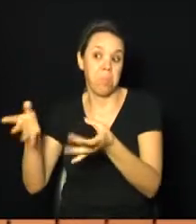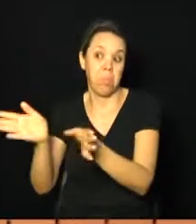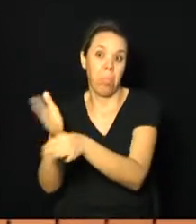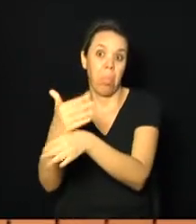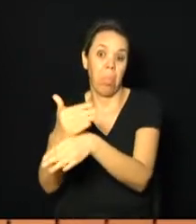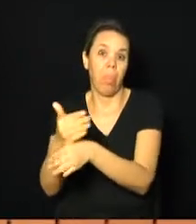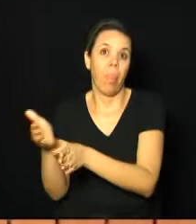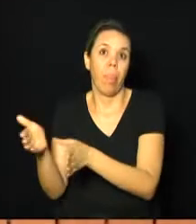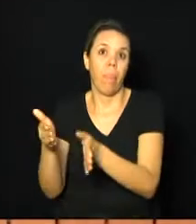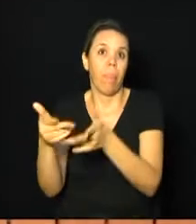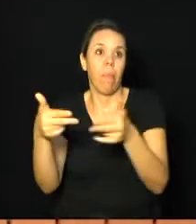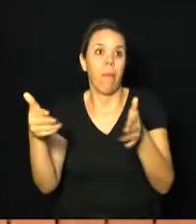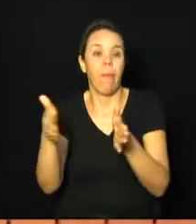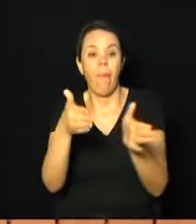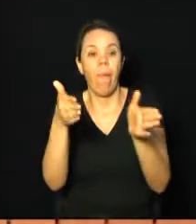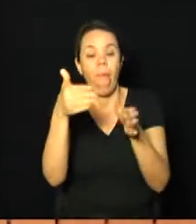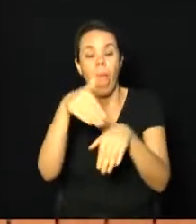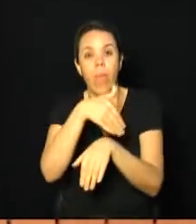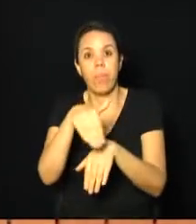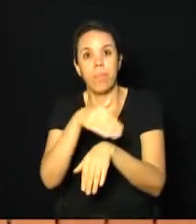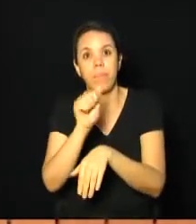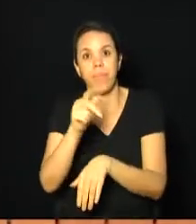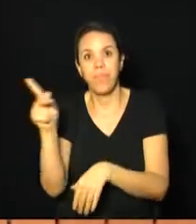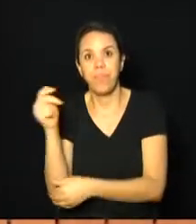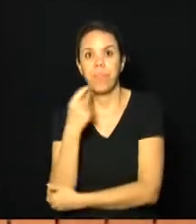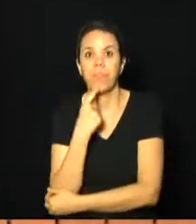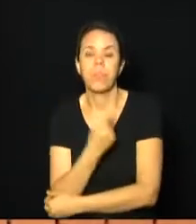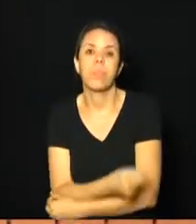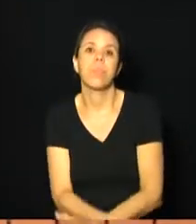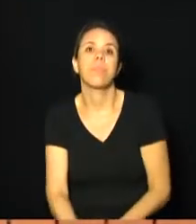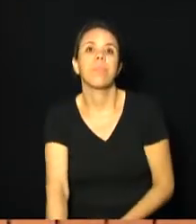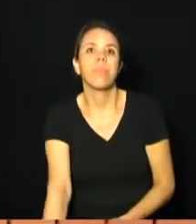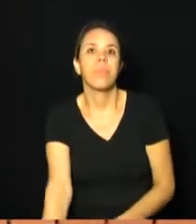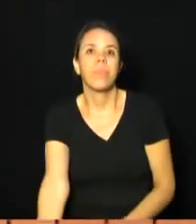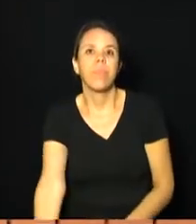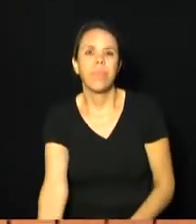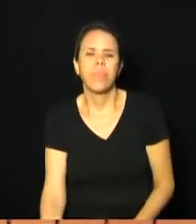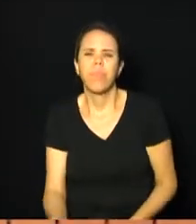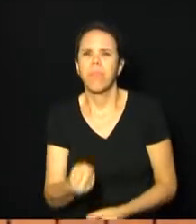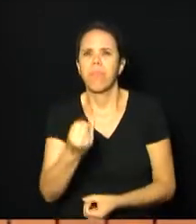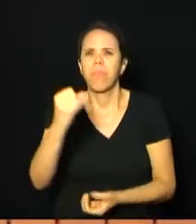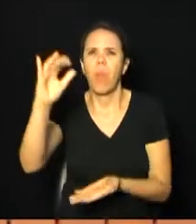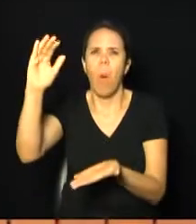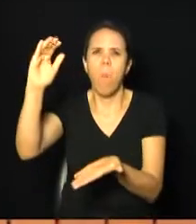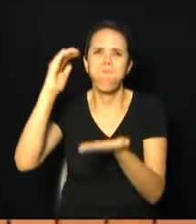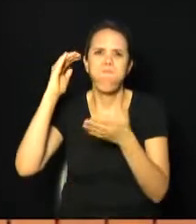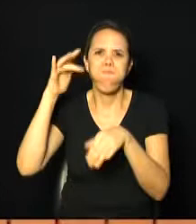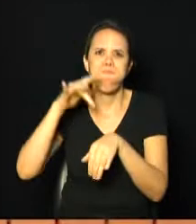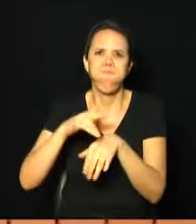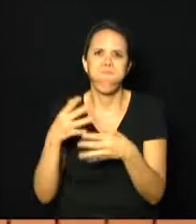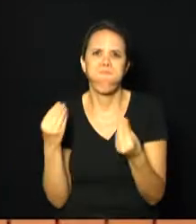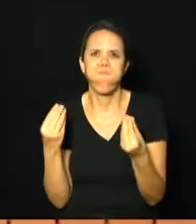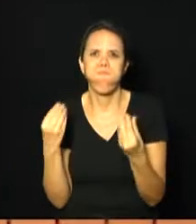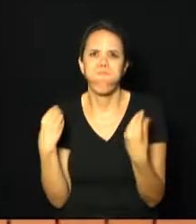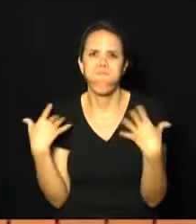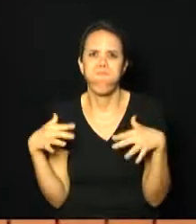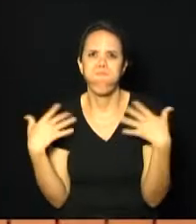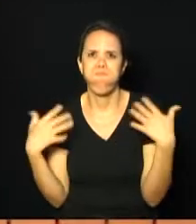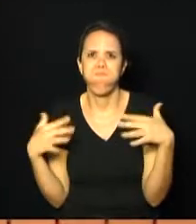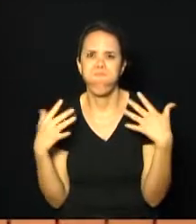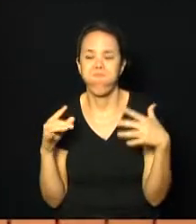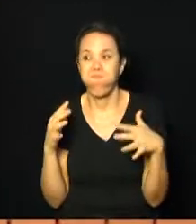na beirada das estradas lá da APA do Campo Grande. Mas é uma quantidade, gente, absurda. Eu fiquei